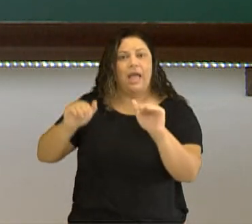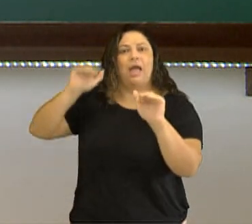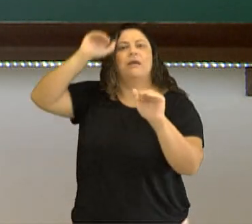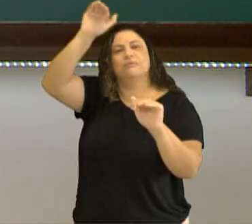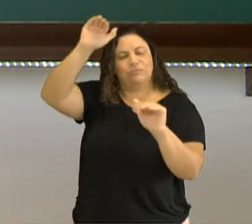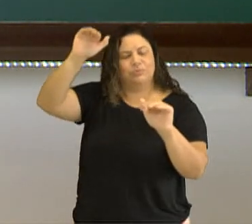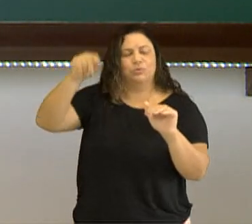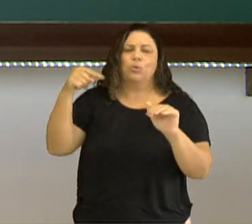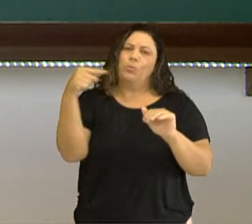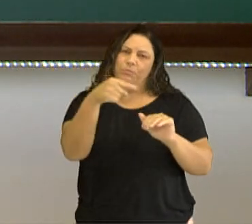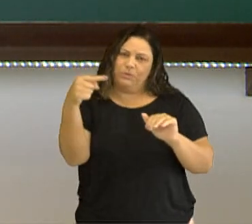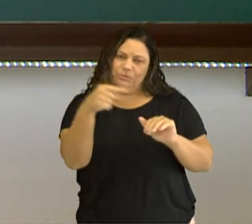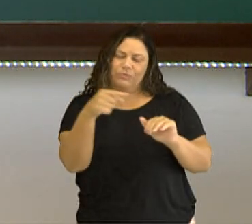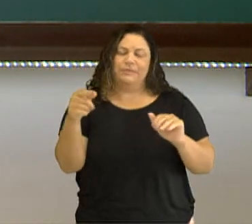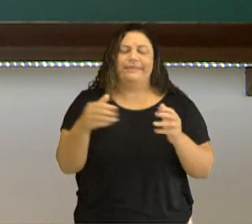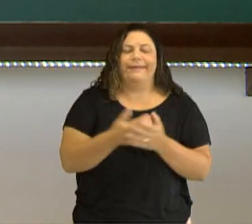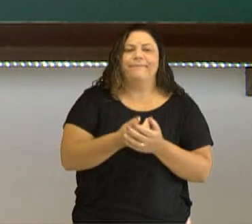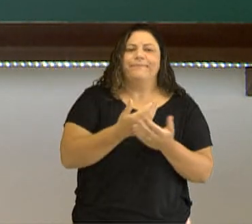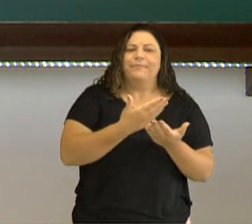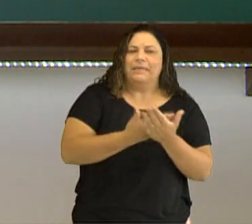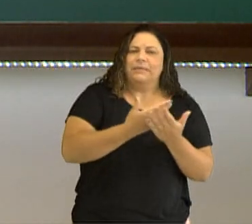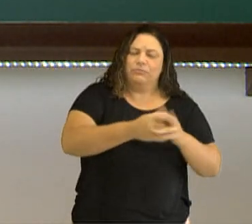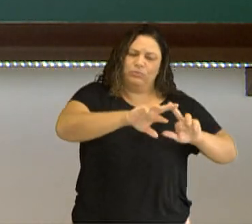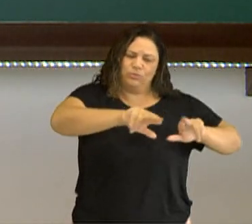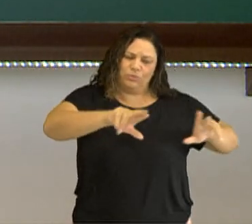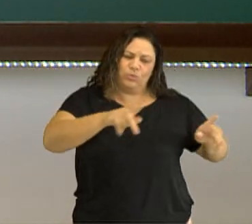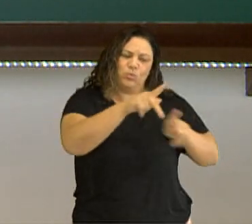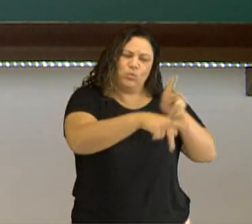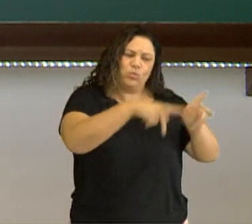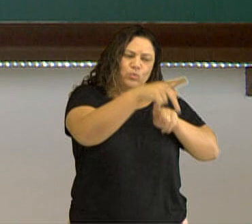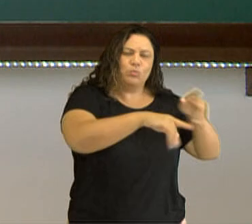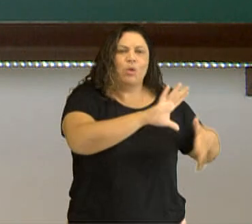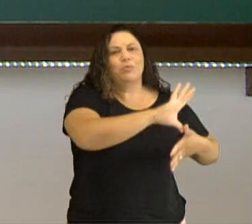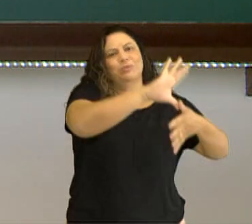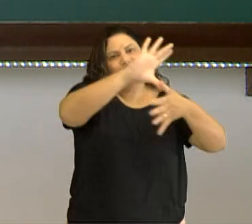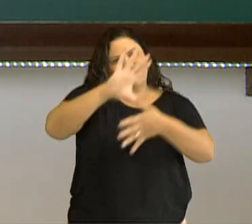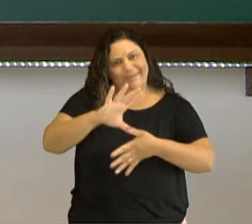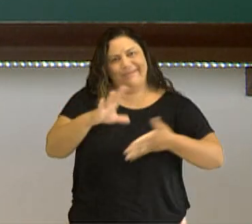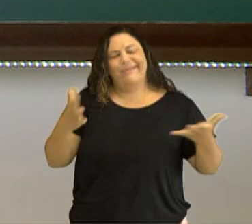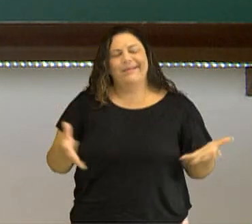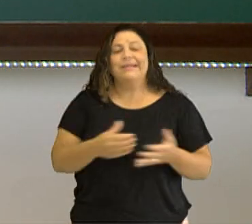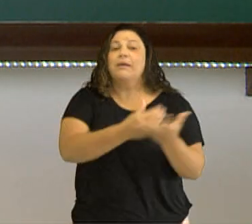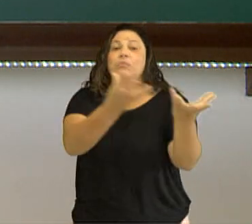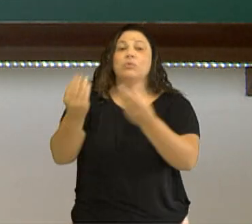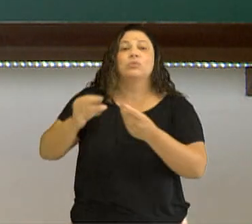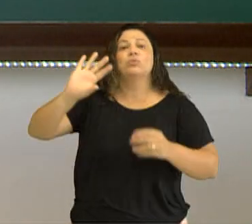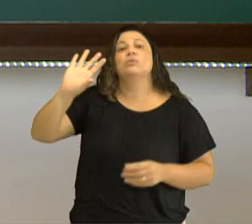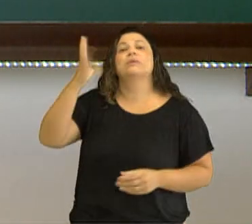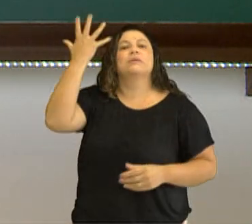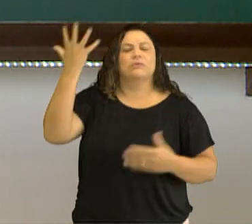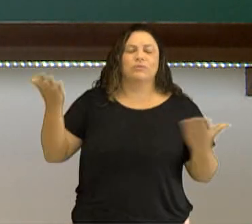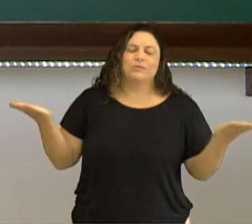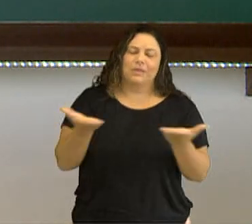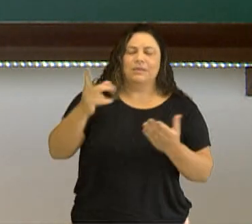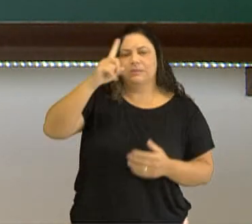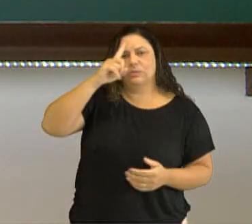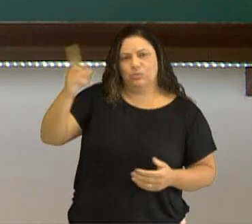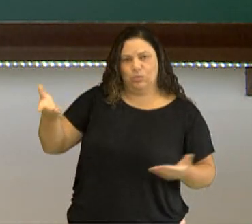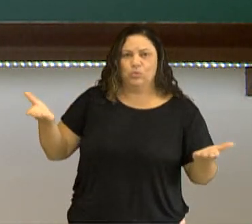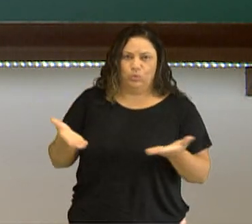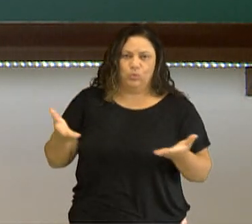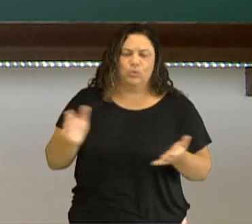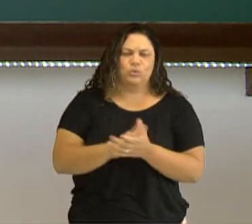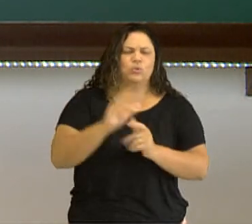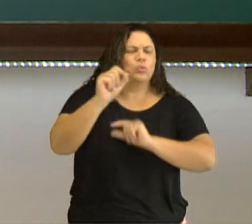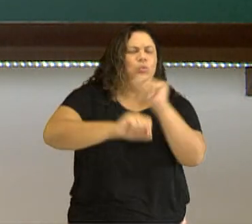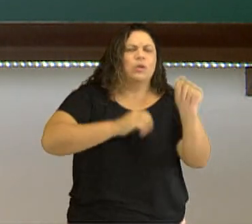conhecimento científico que nós tínhamos desses povos aqui na América e também muito do que acontece nos dias de hoje, Qual é a